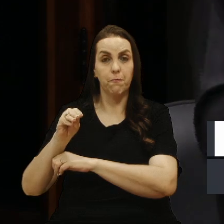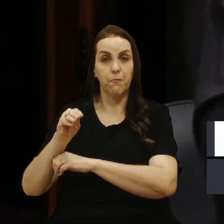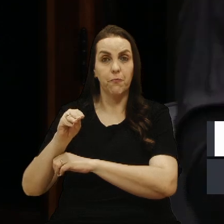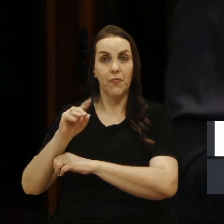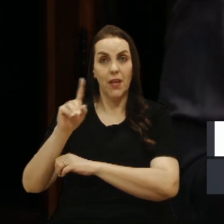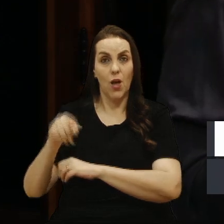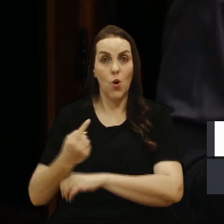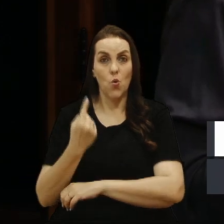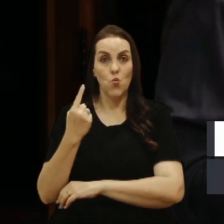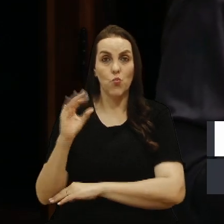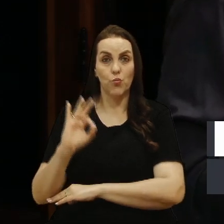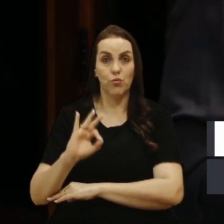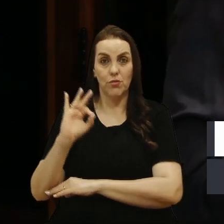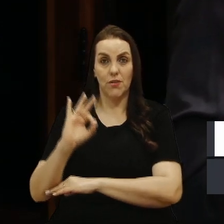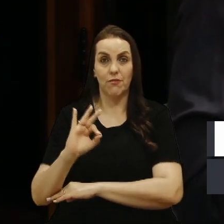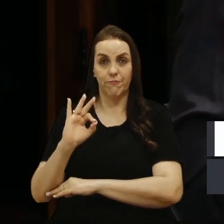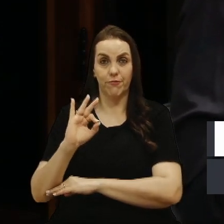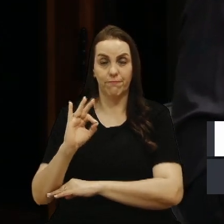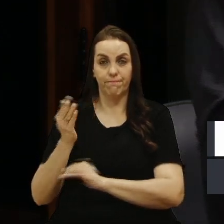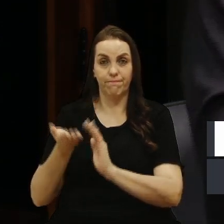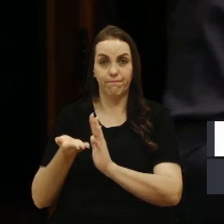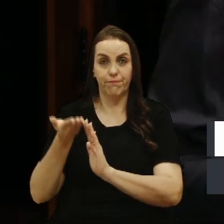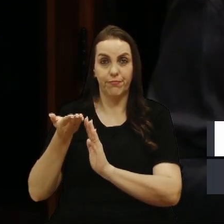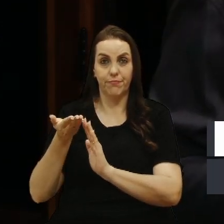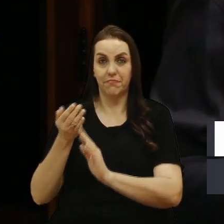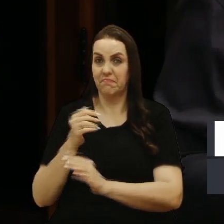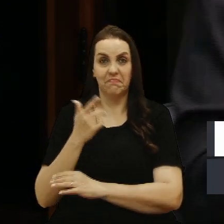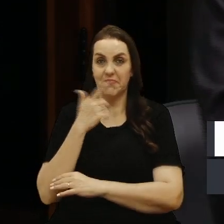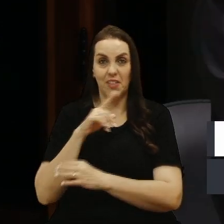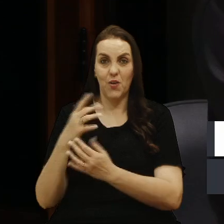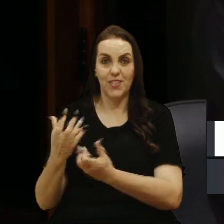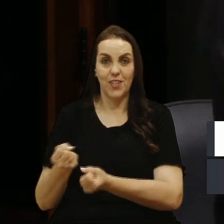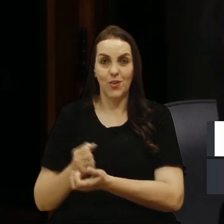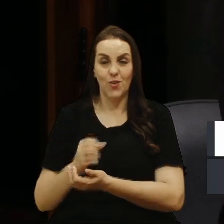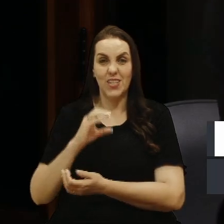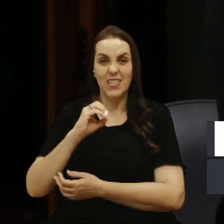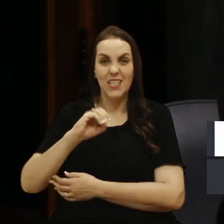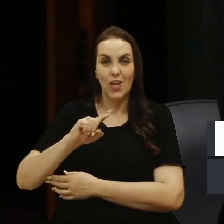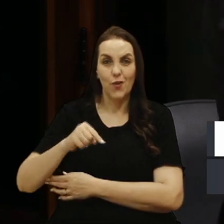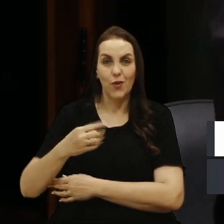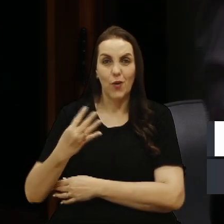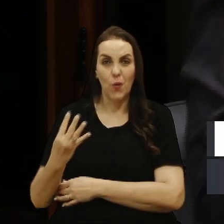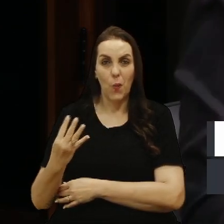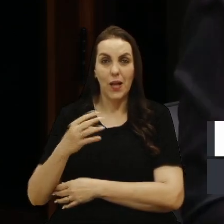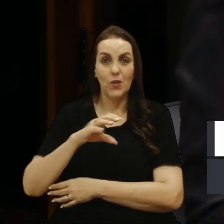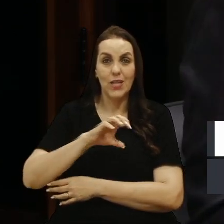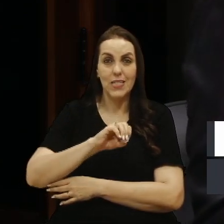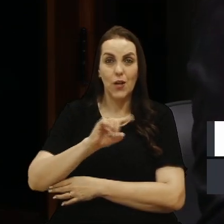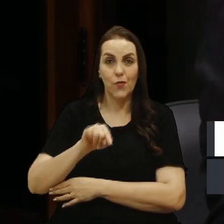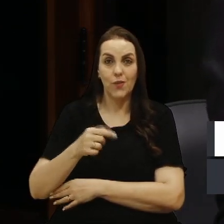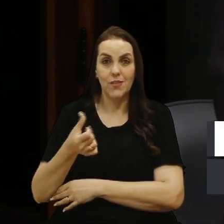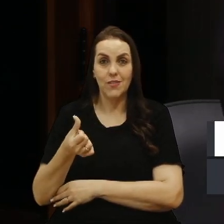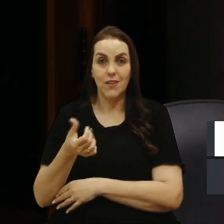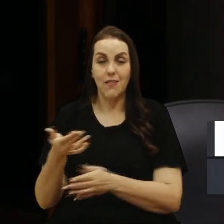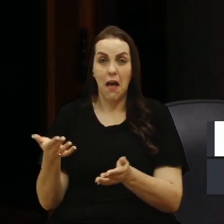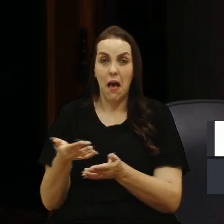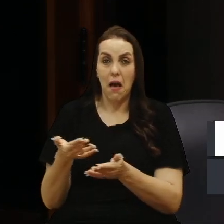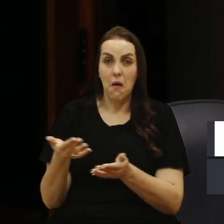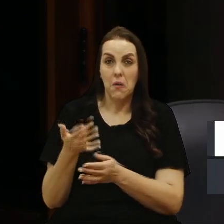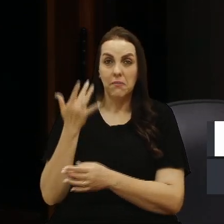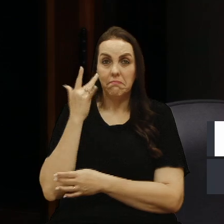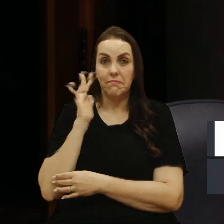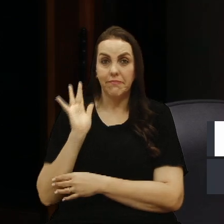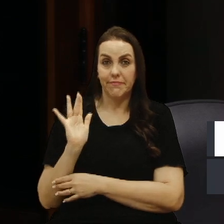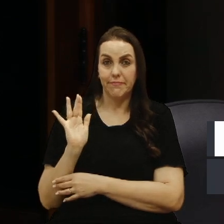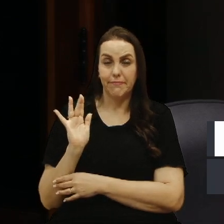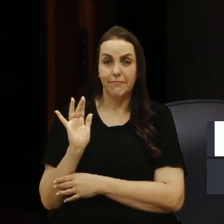a 1%, né? E não foi aceito, era 0,4%, foi a 0,6%, não sei como é que está agora.